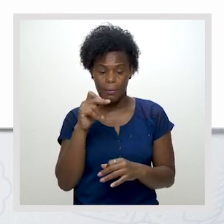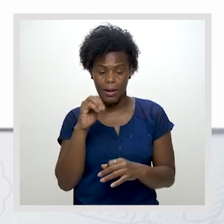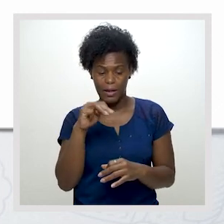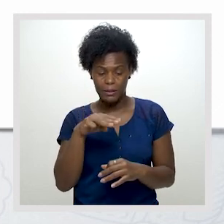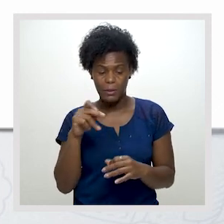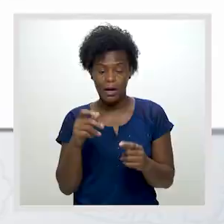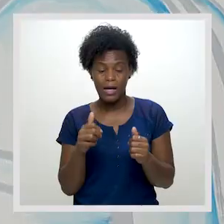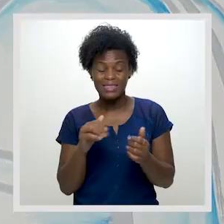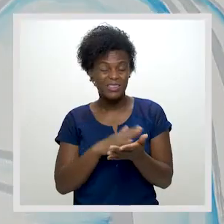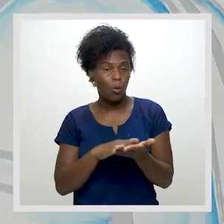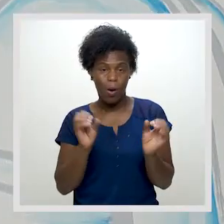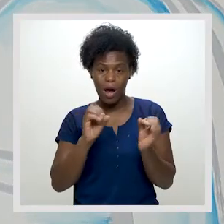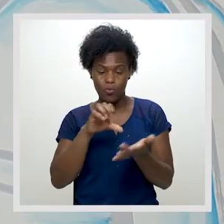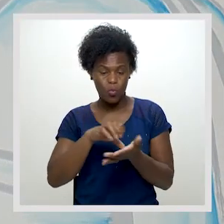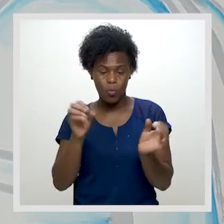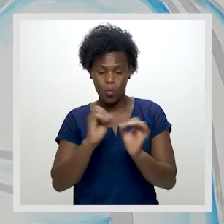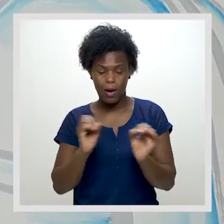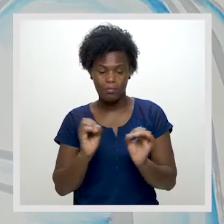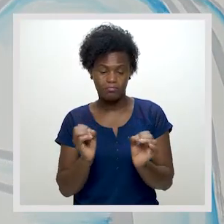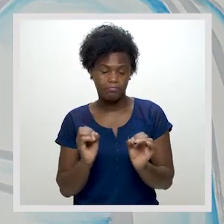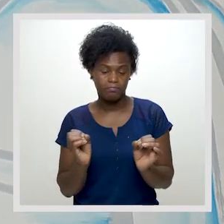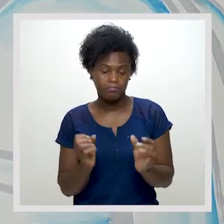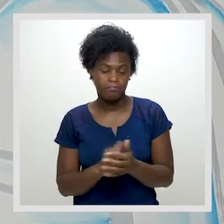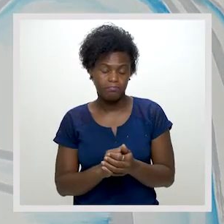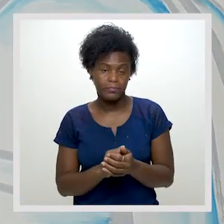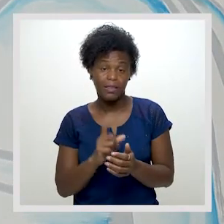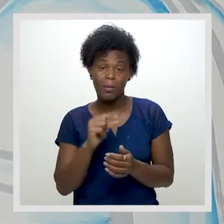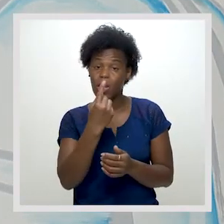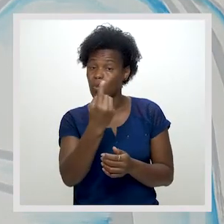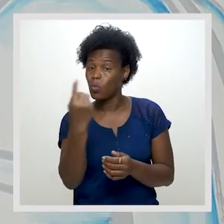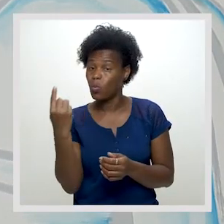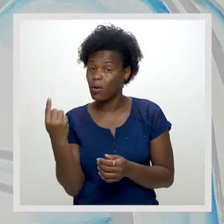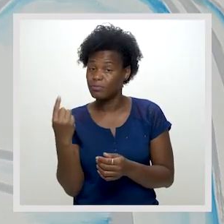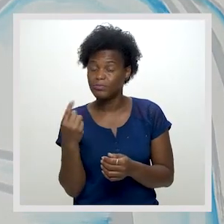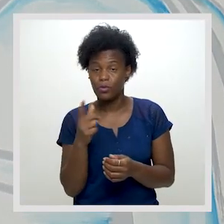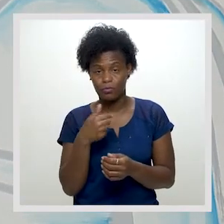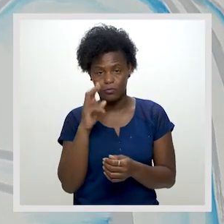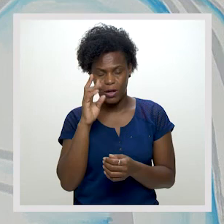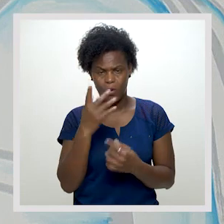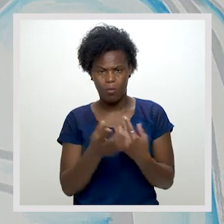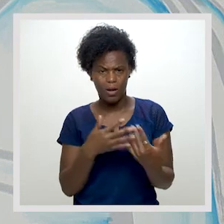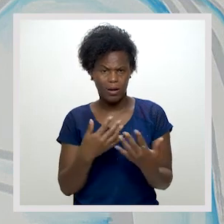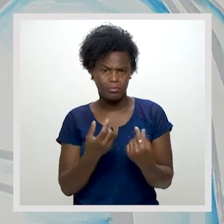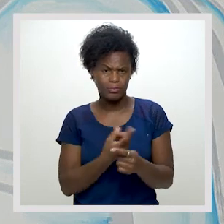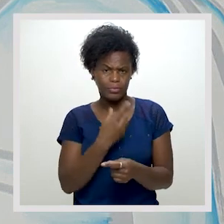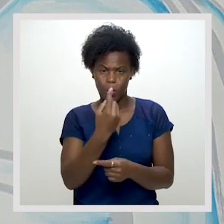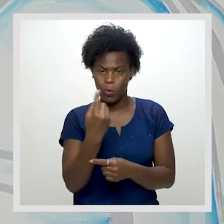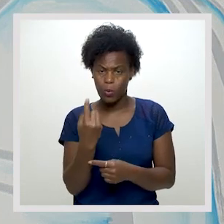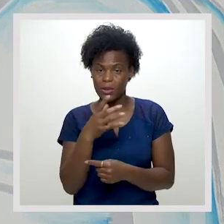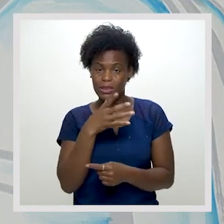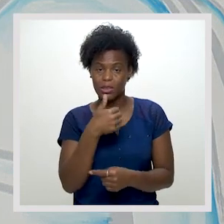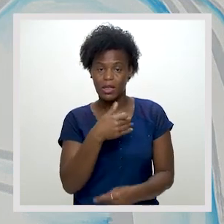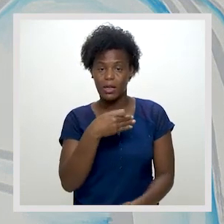nós sabemos, qualquer ser vivo sem um núcleo individualizado são considerados de